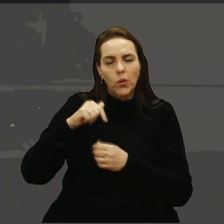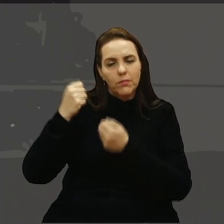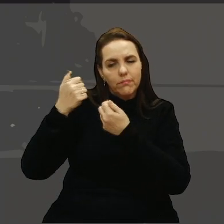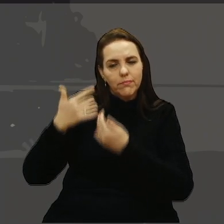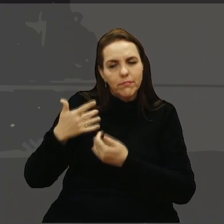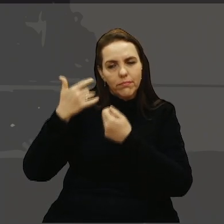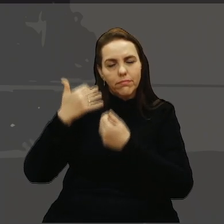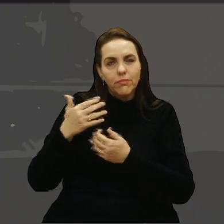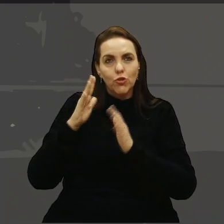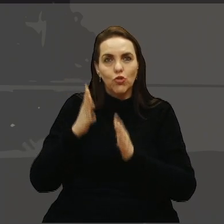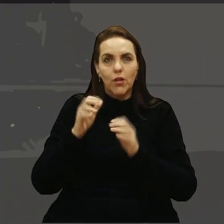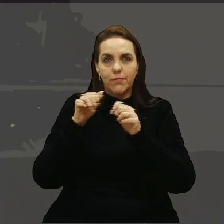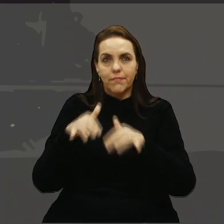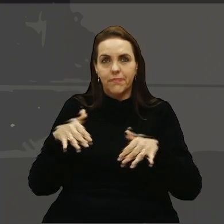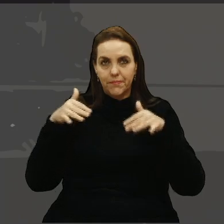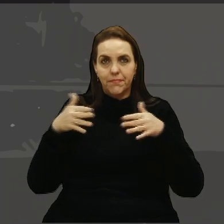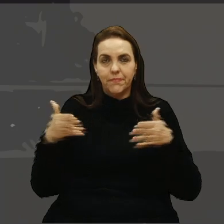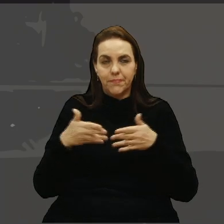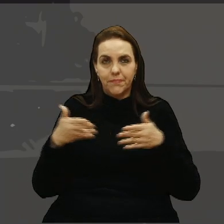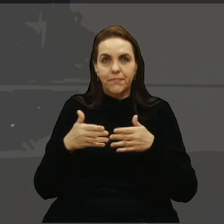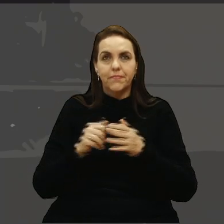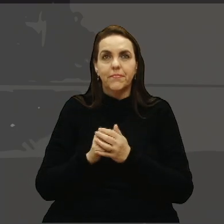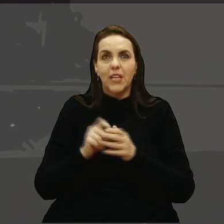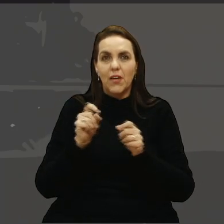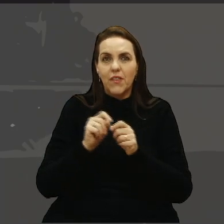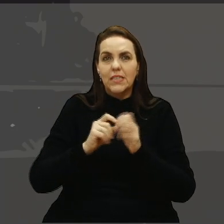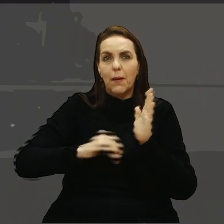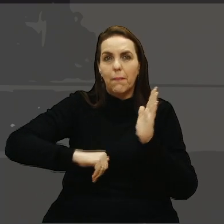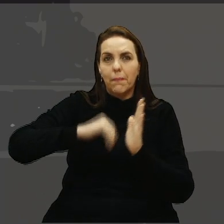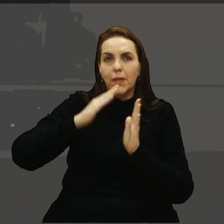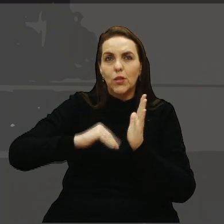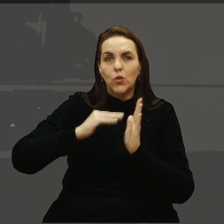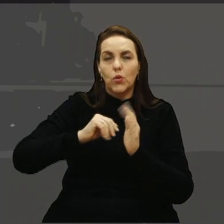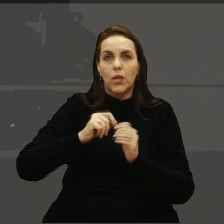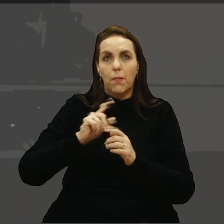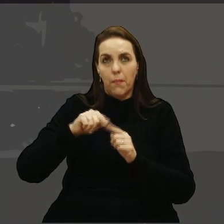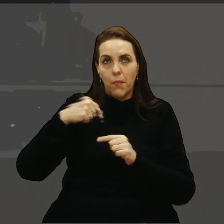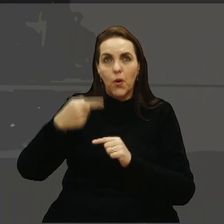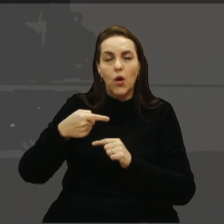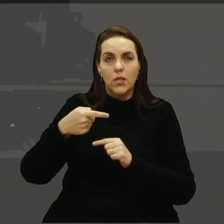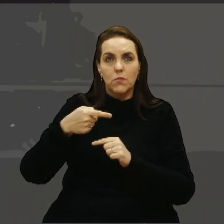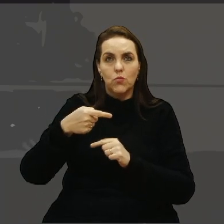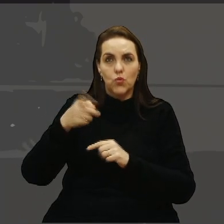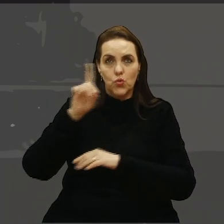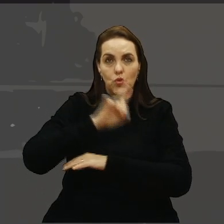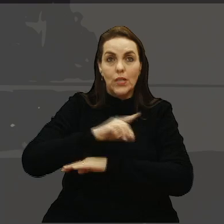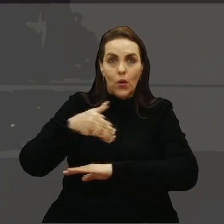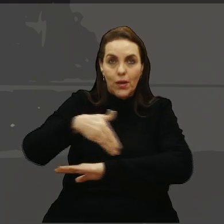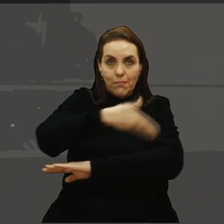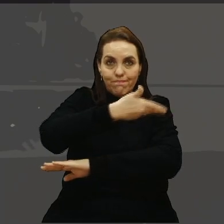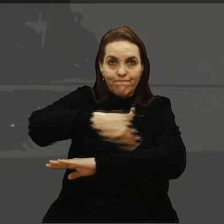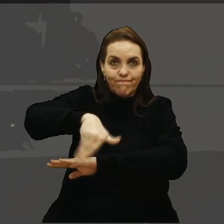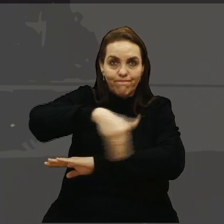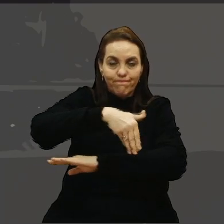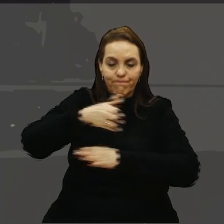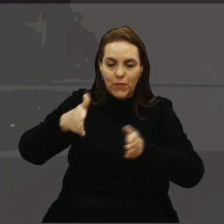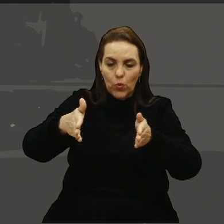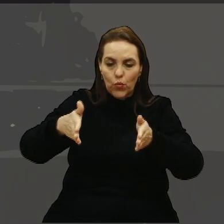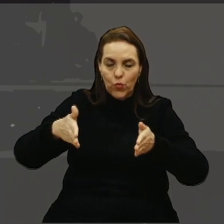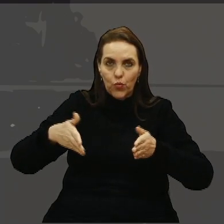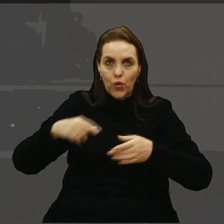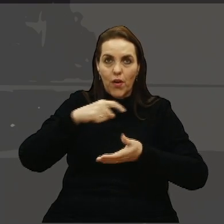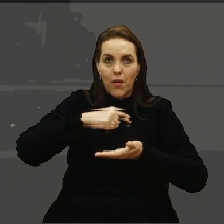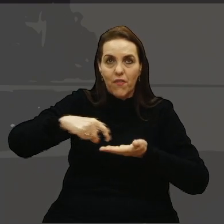no plenário, será feita toda a pintura nos próximos dias, aí, divisão de pista, faixa de